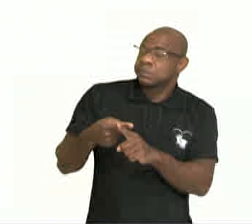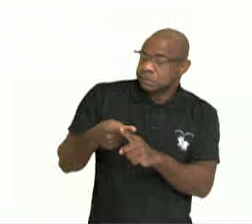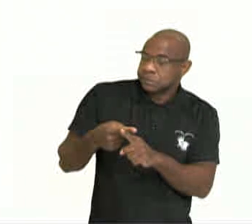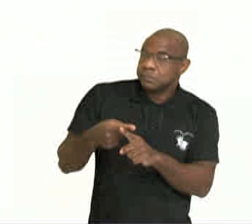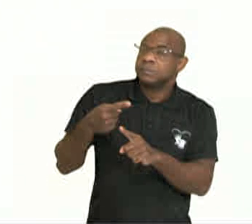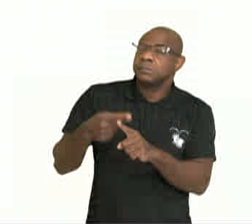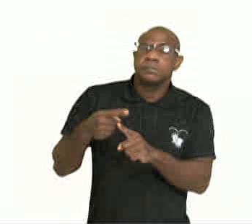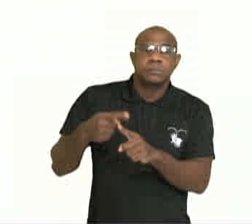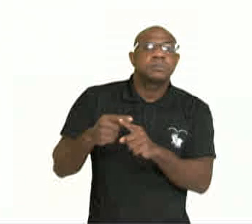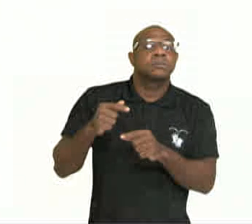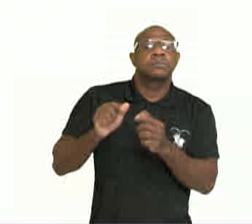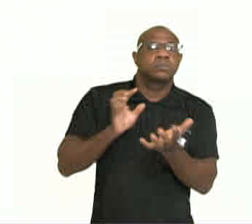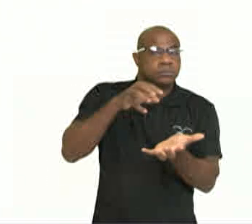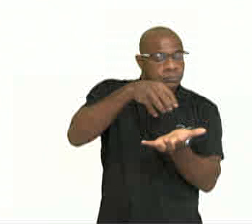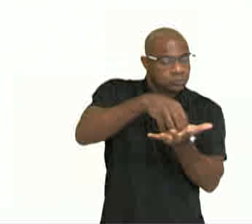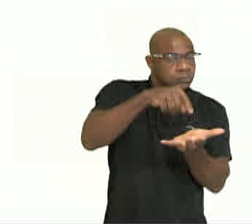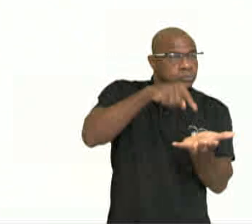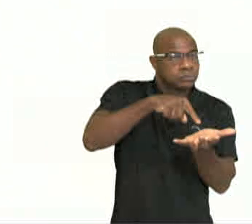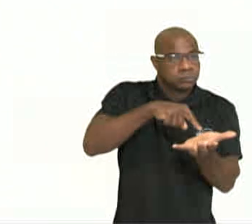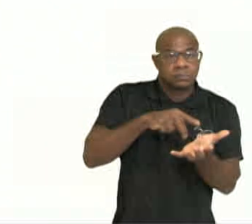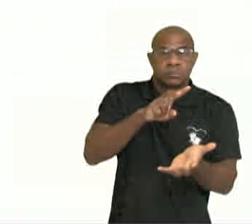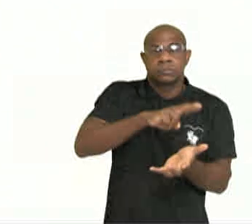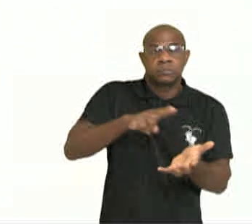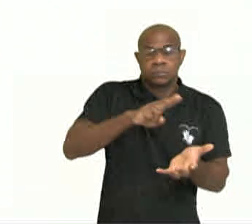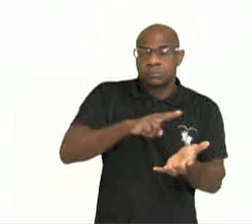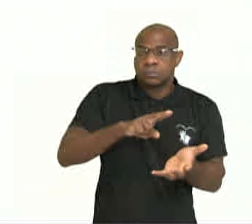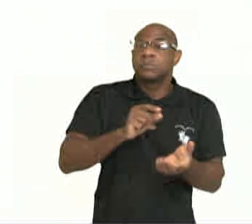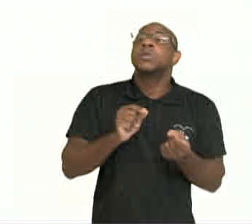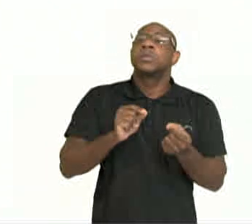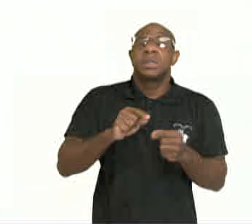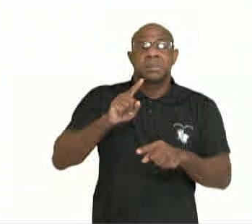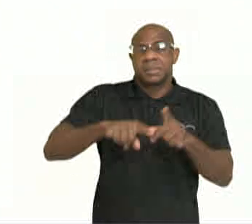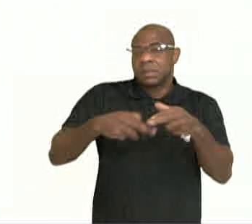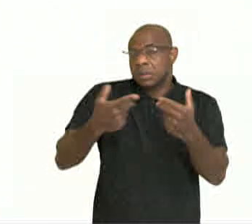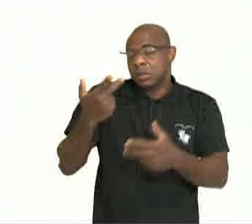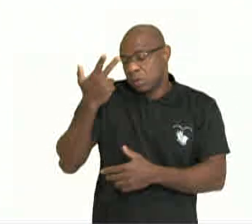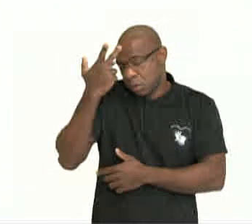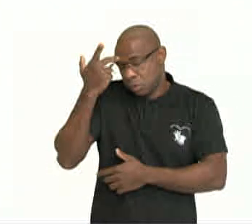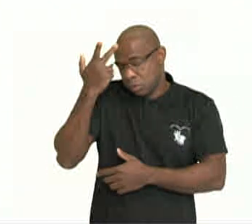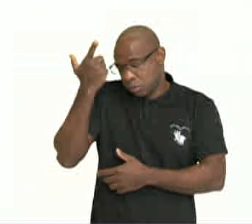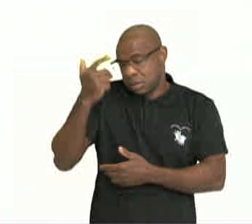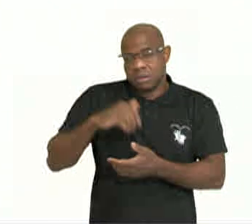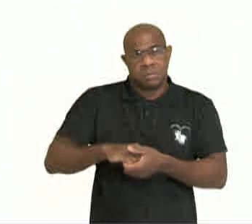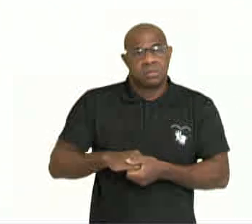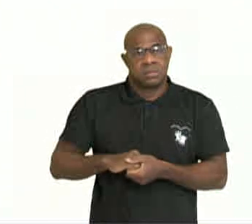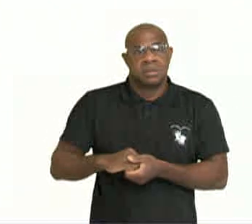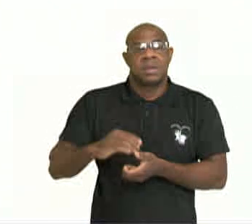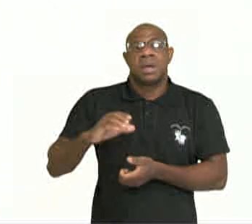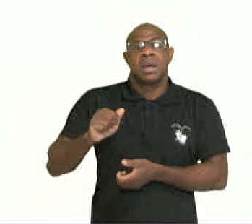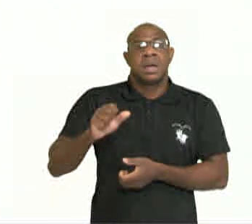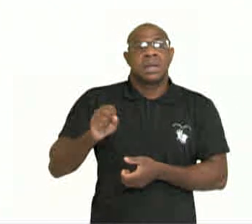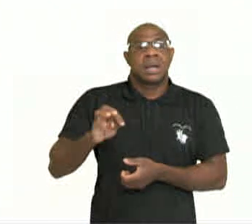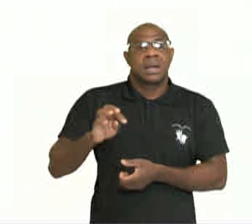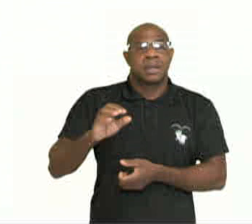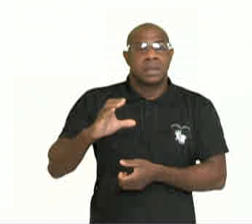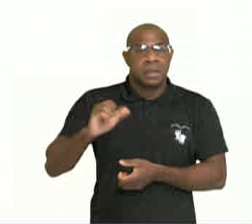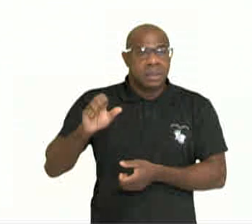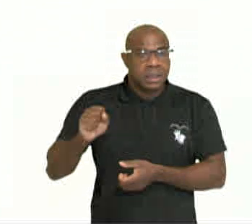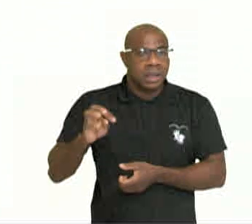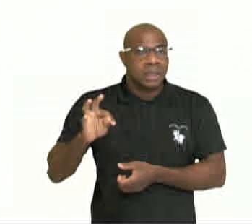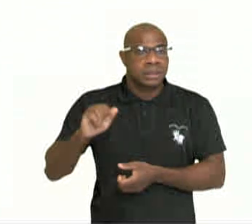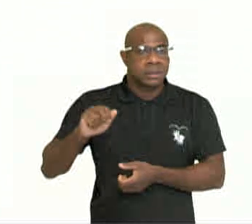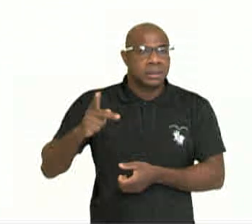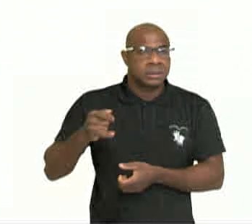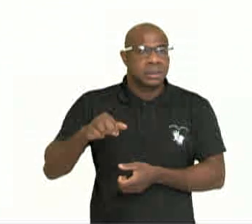as cooperativas utilizam recursos naturais, como a castanheira, a seringueira e a